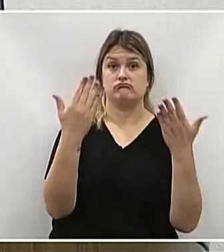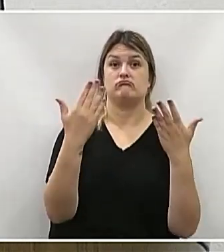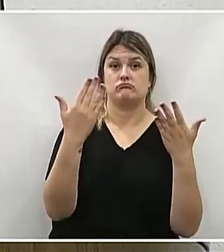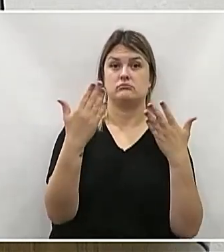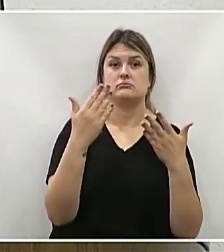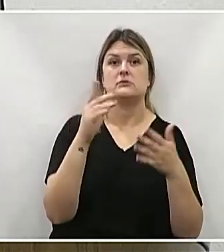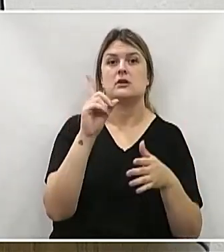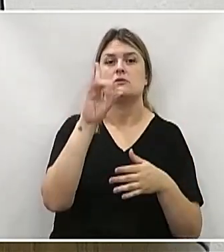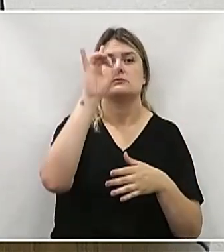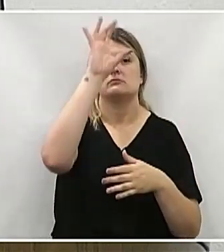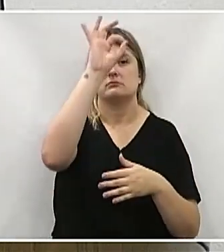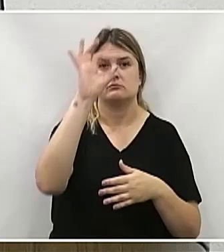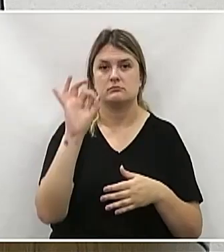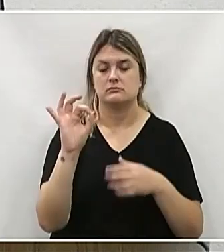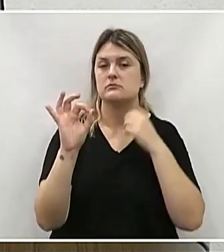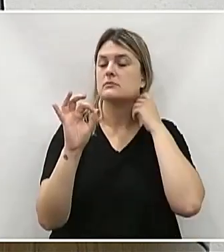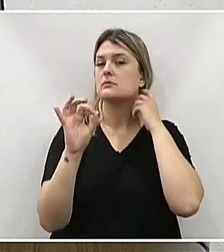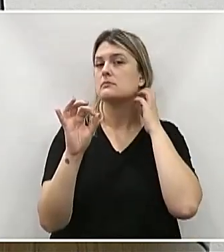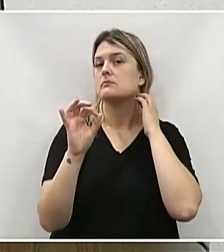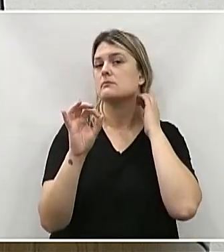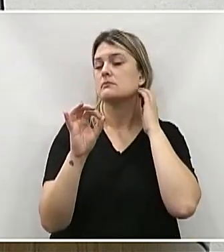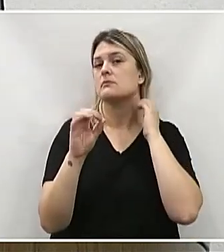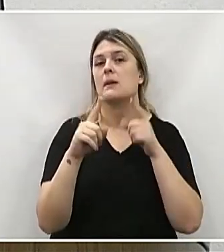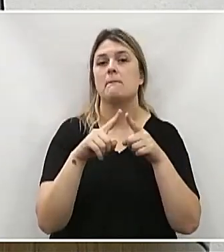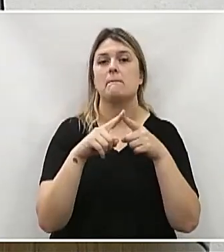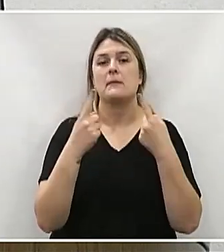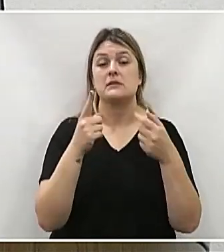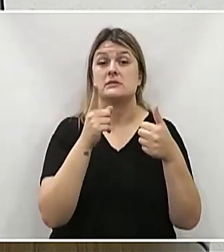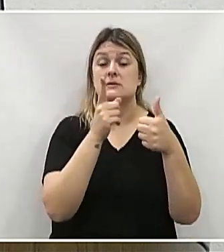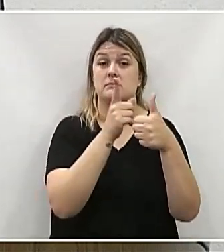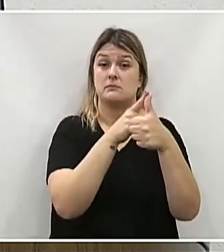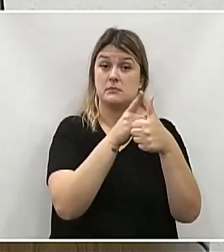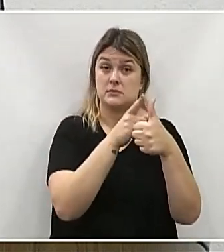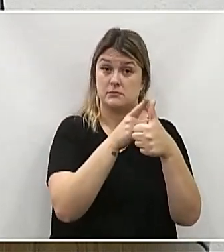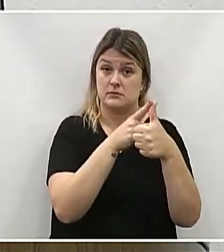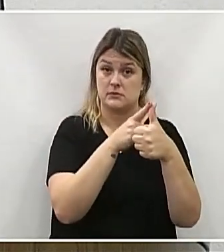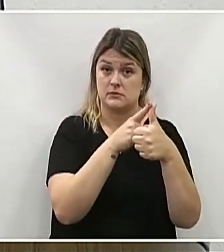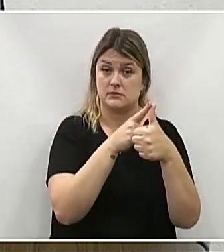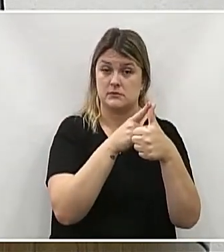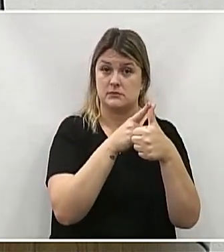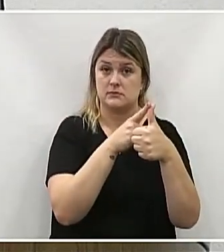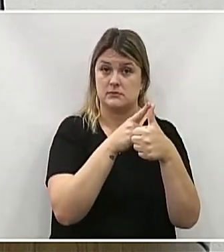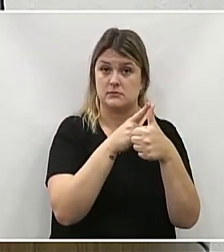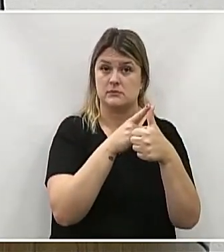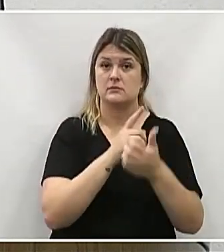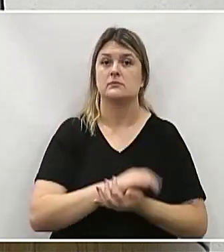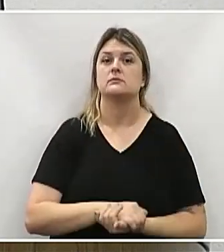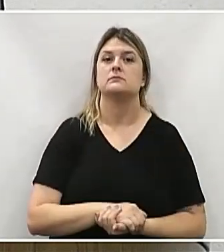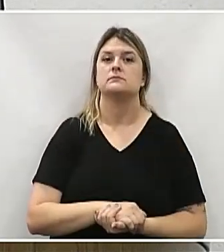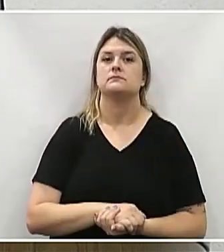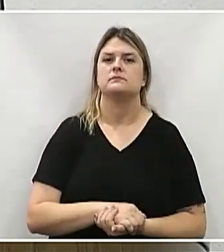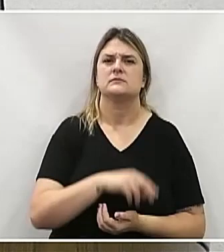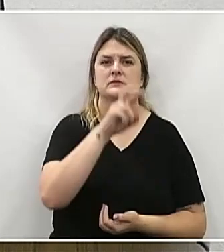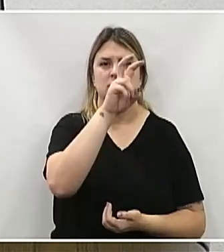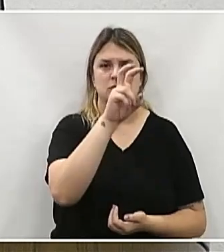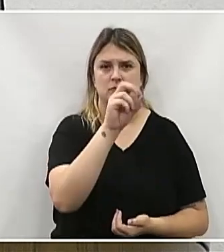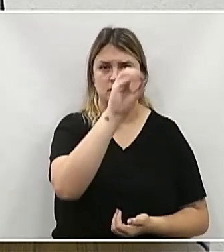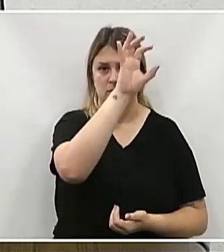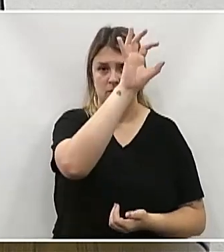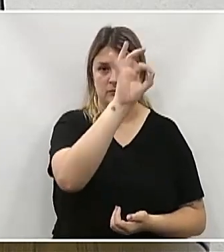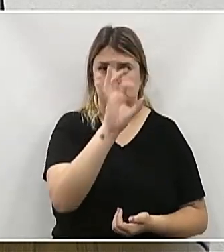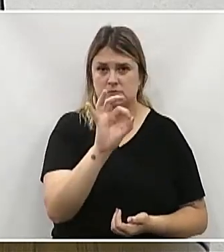de suicídio e sim a primeira em primeira análise que 50%